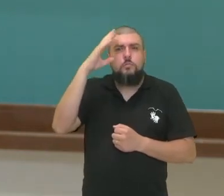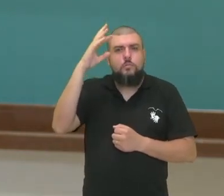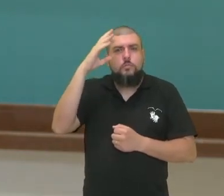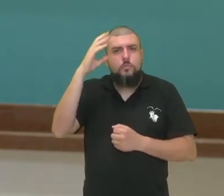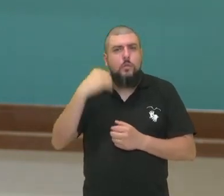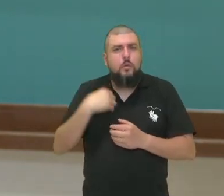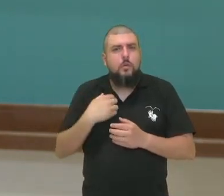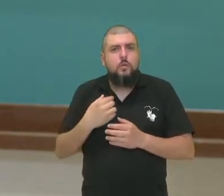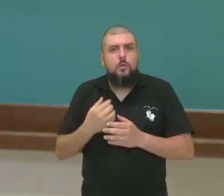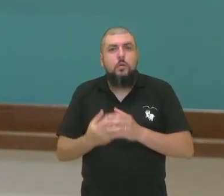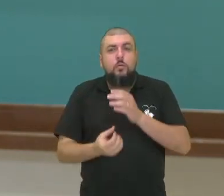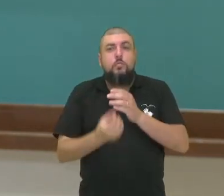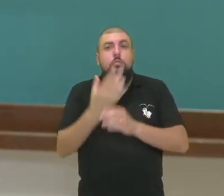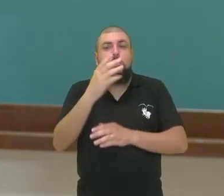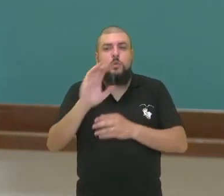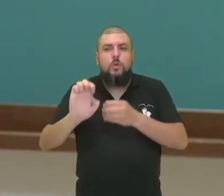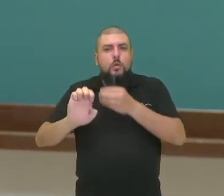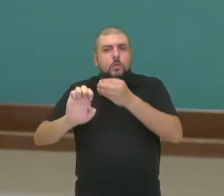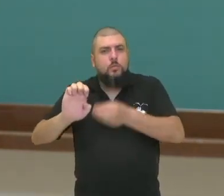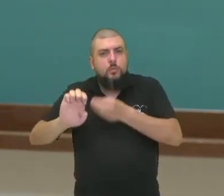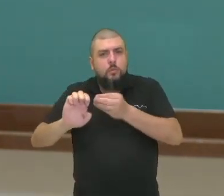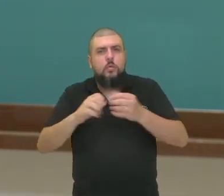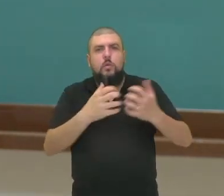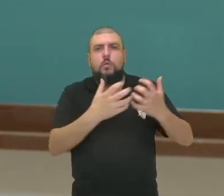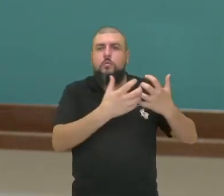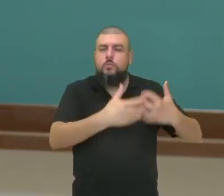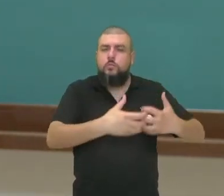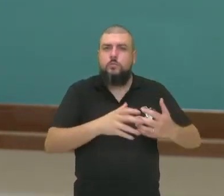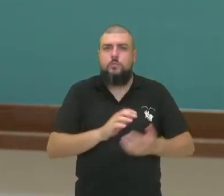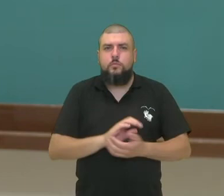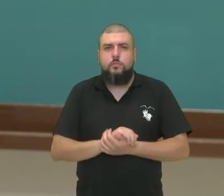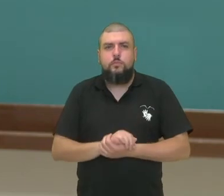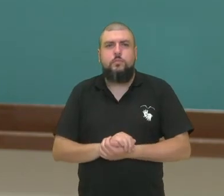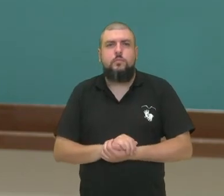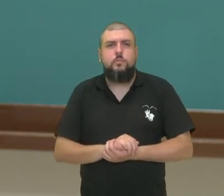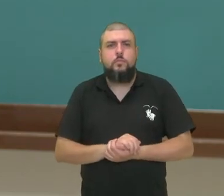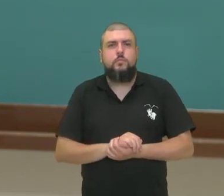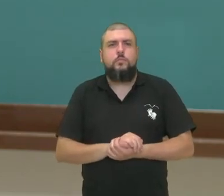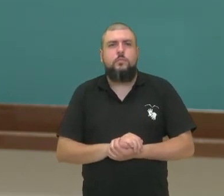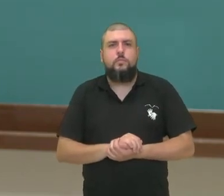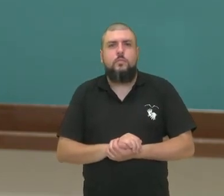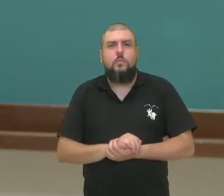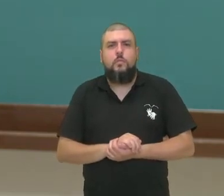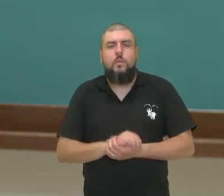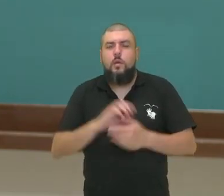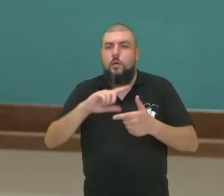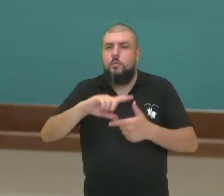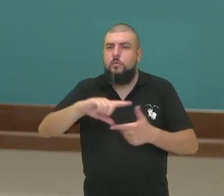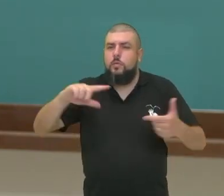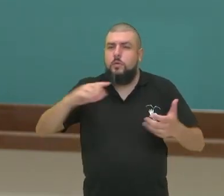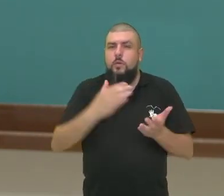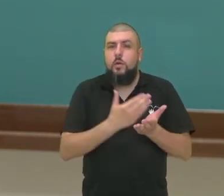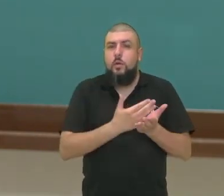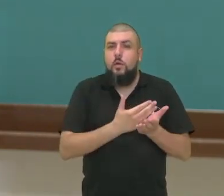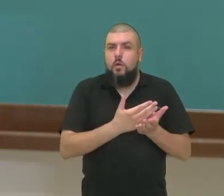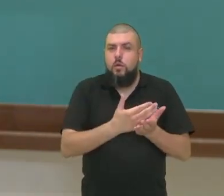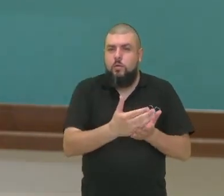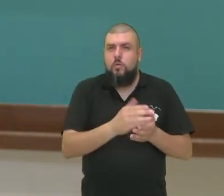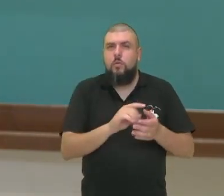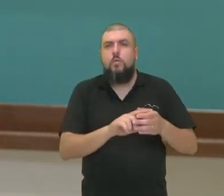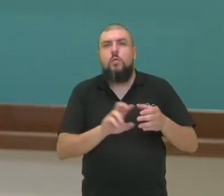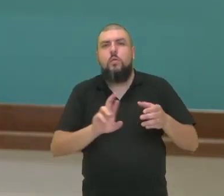conceitos, racionalismo, empirismo. Então, lá na modernidade, um período que começa com o Renascimento,